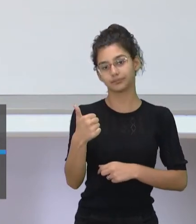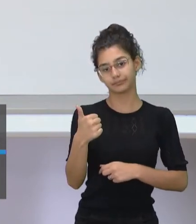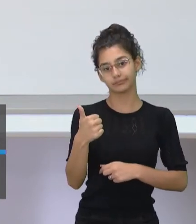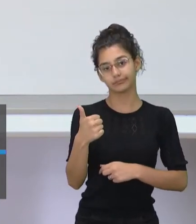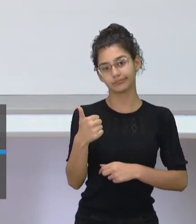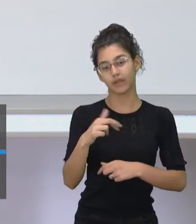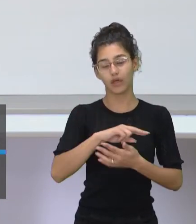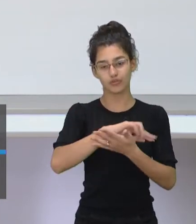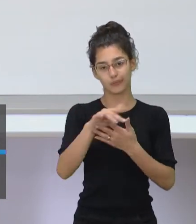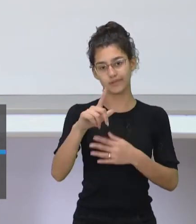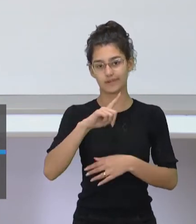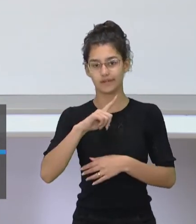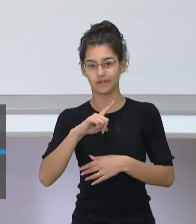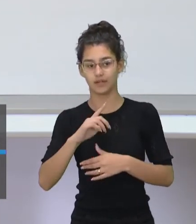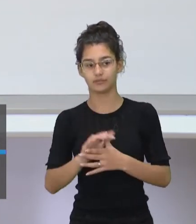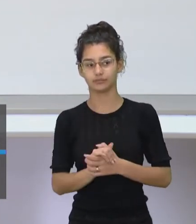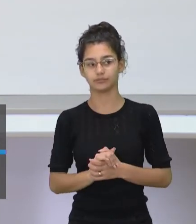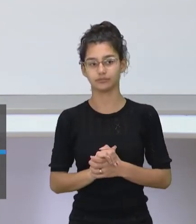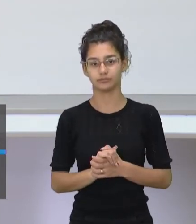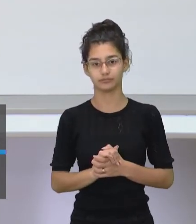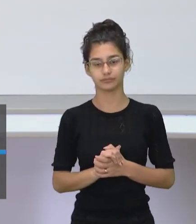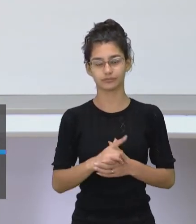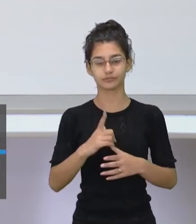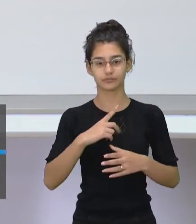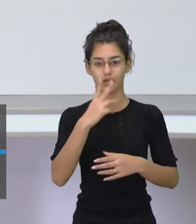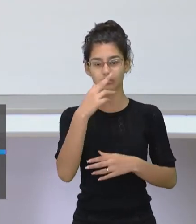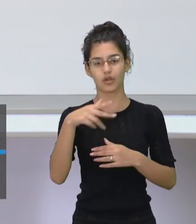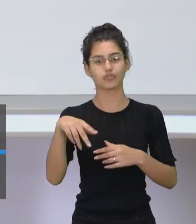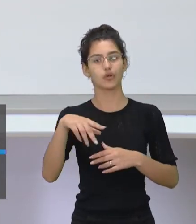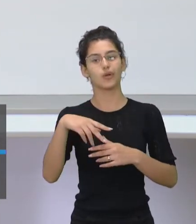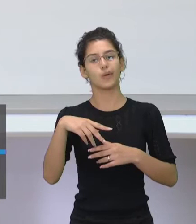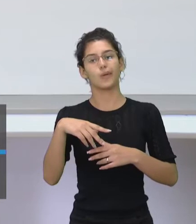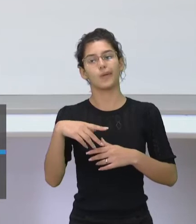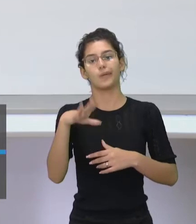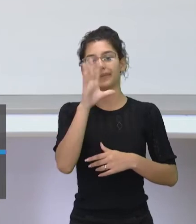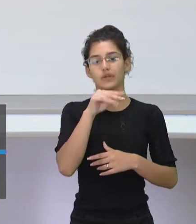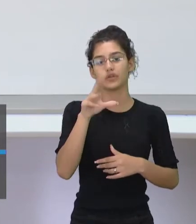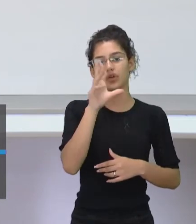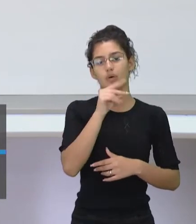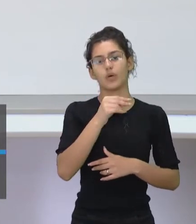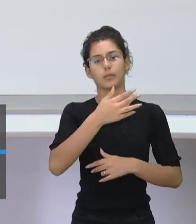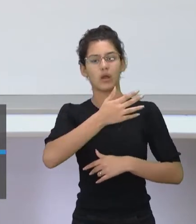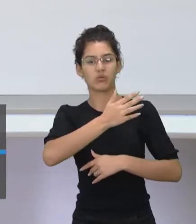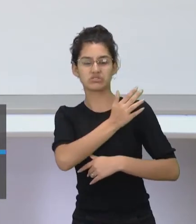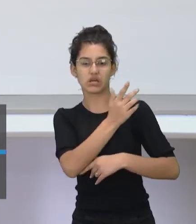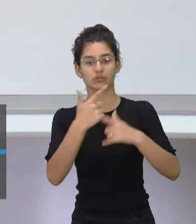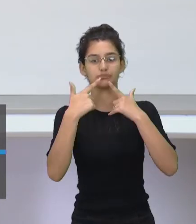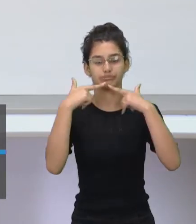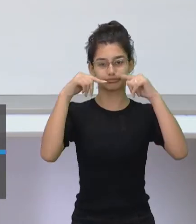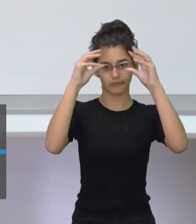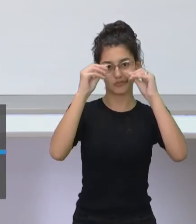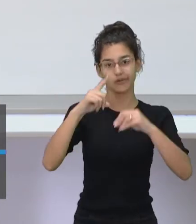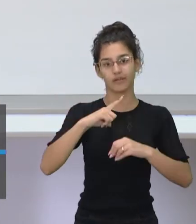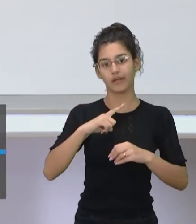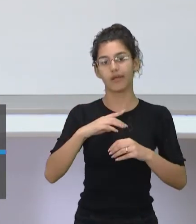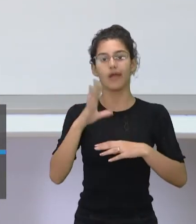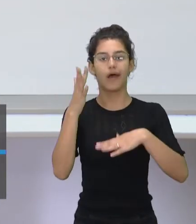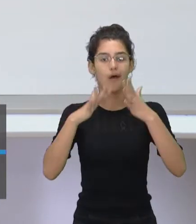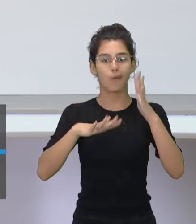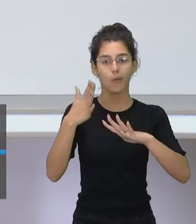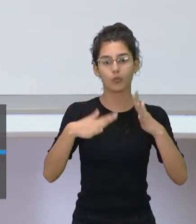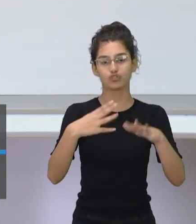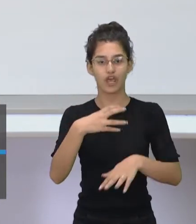outras. Algumas pessoas acham que... Nós falamos de preconceito linguístico. Algumas pessoas acham que alguns